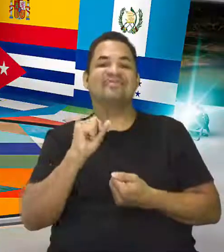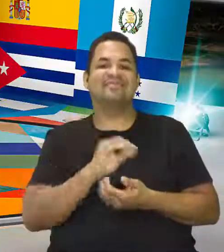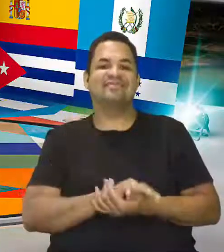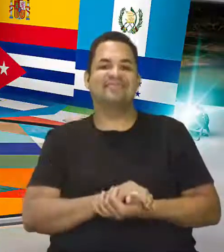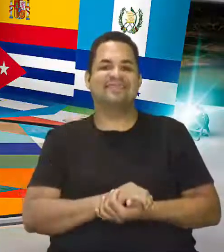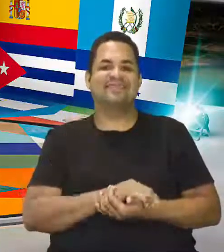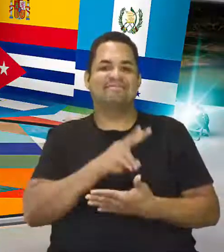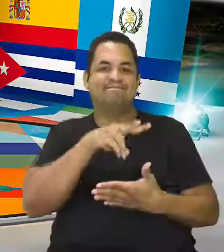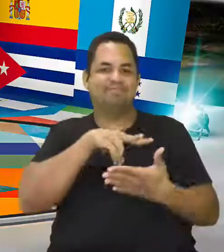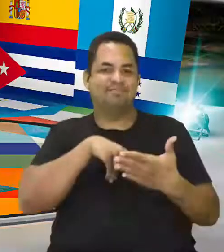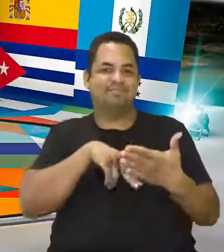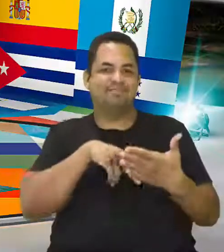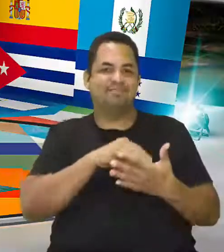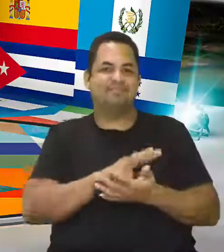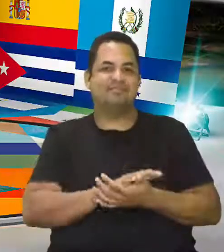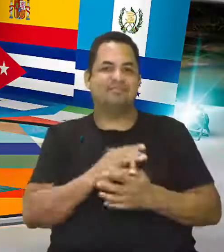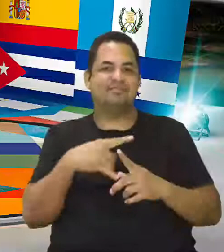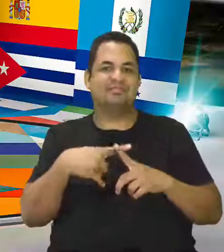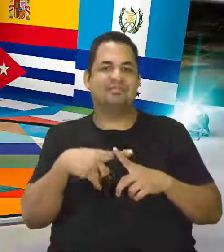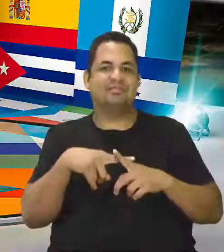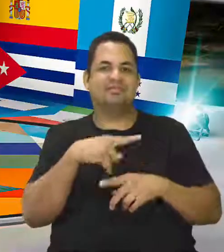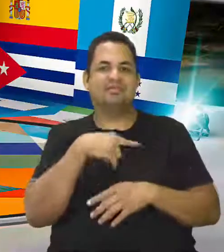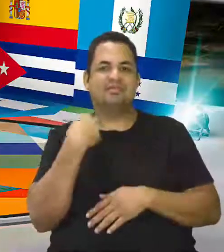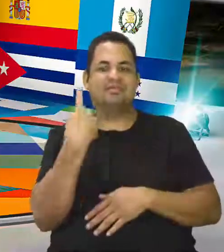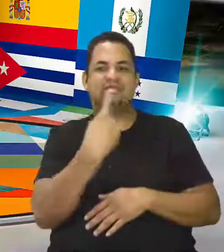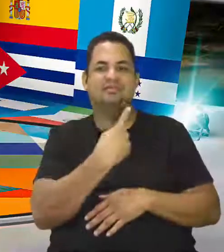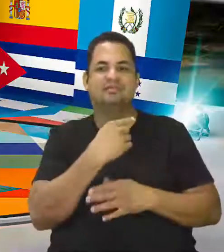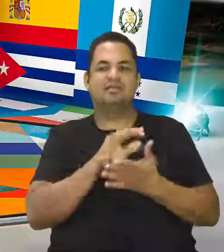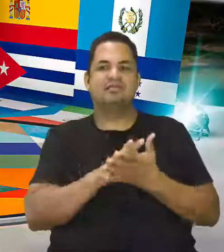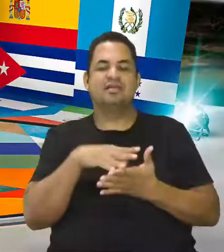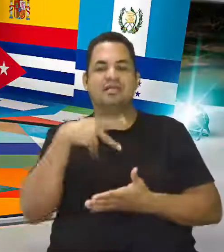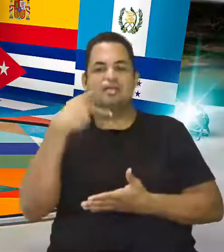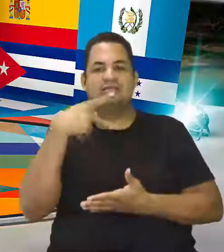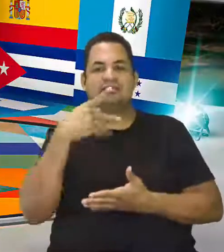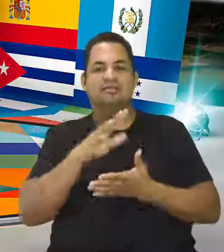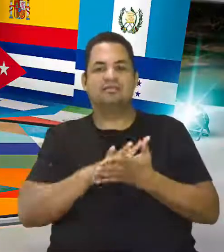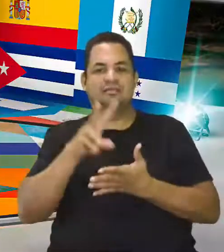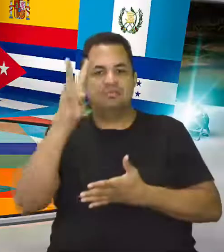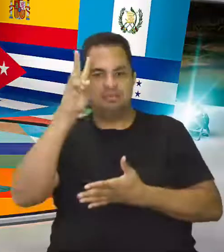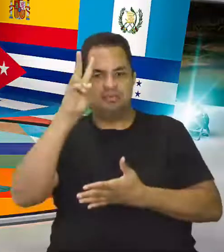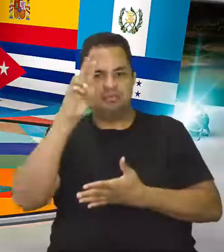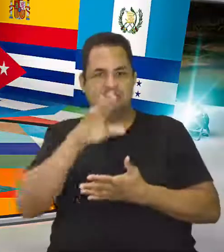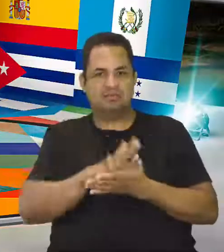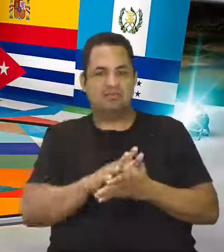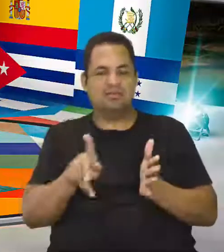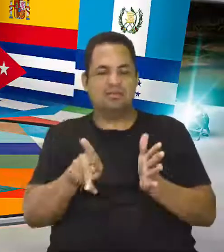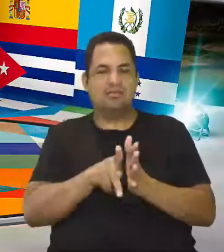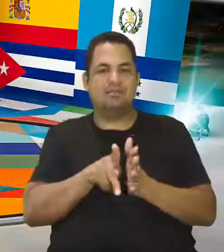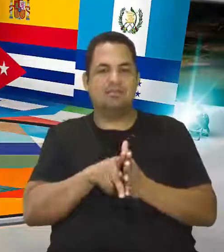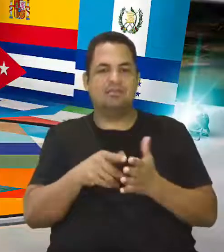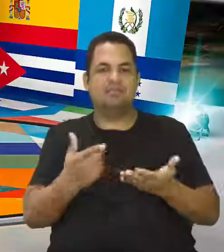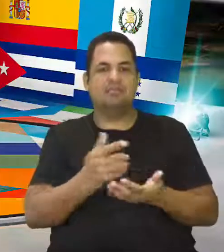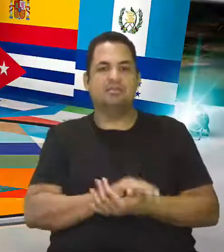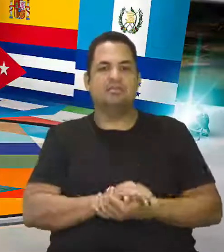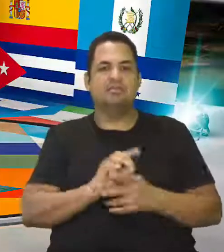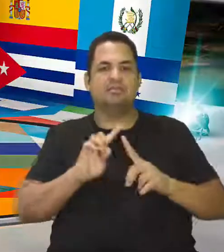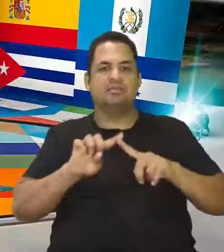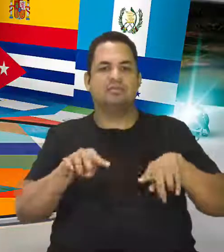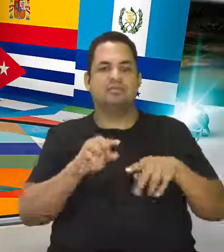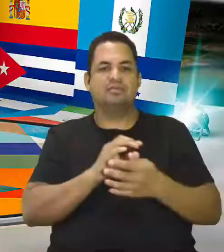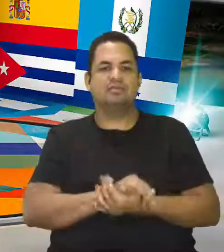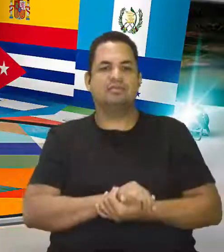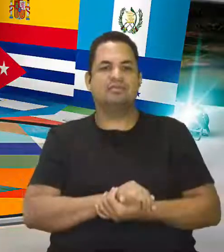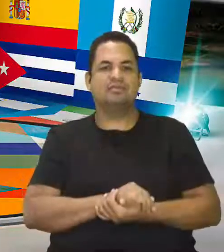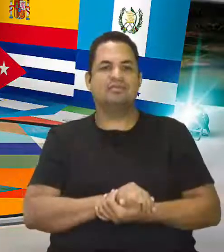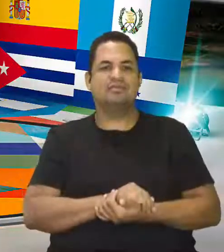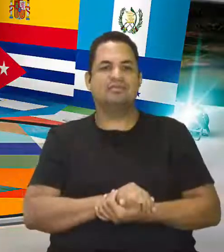ter que ler, não é? Porque nós já dissemos muito aqui, já contamos muitas histórias sobre a própria história. Mas vocês sabem,